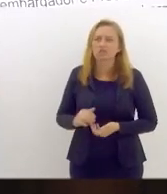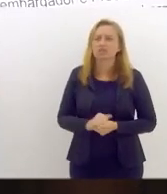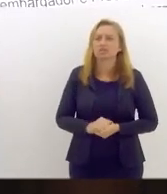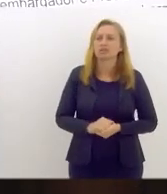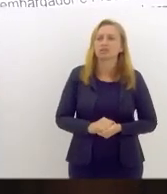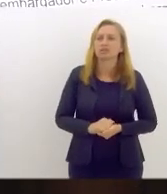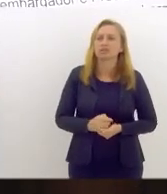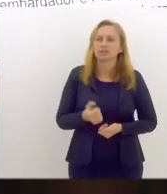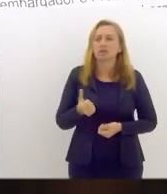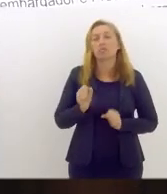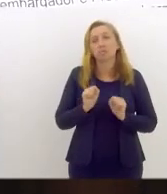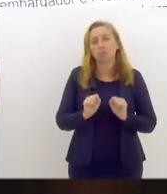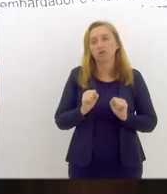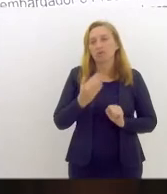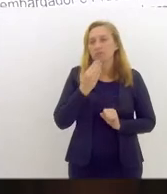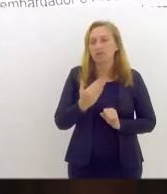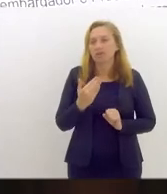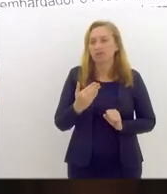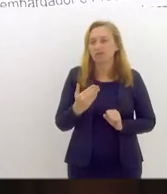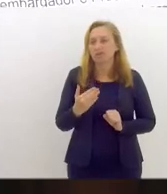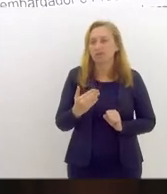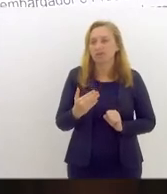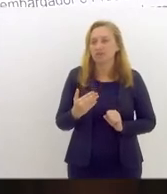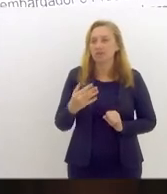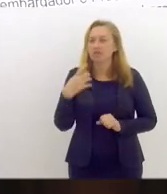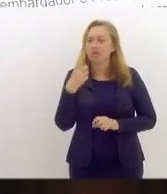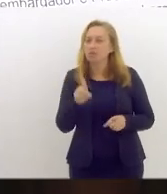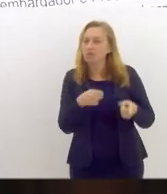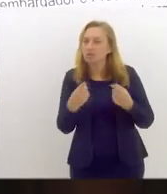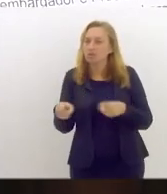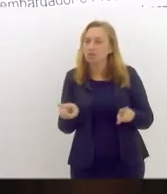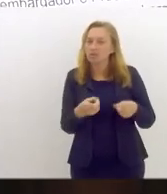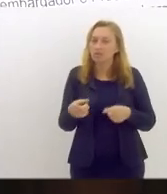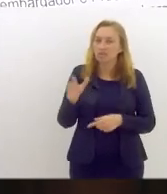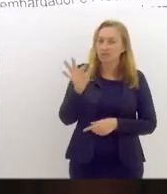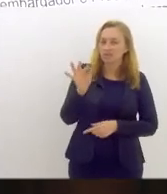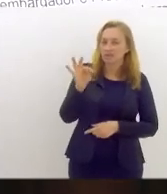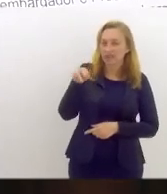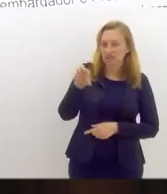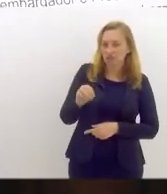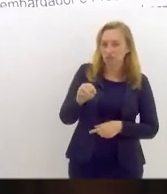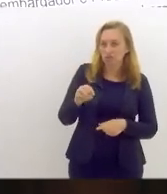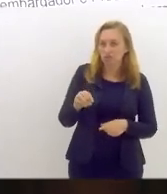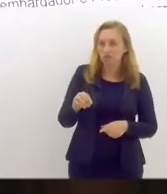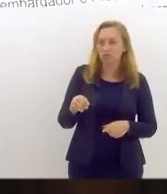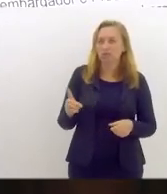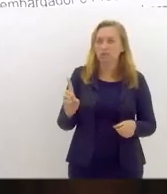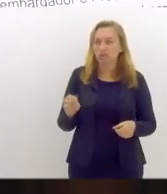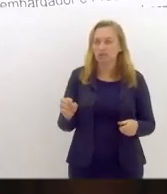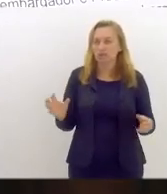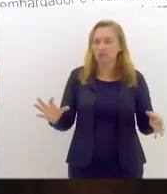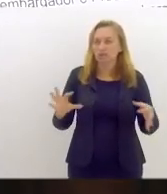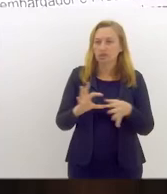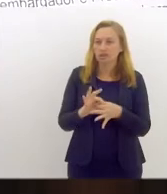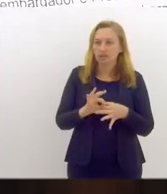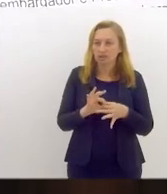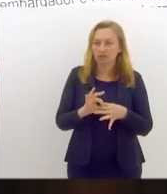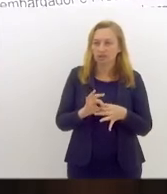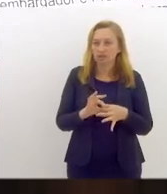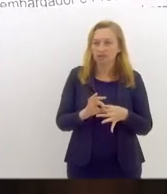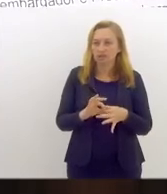acho que a gente pode até pedir música do Fantástico também é quase todos são Associados da Associação Nacional